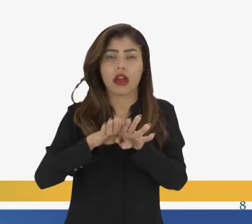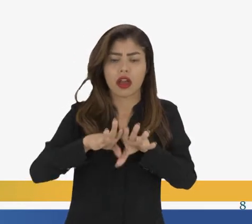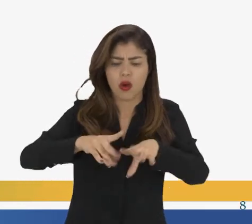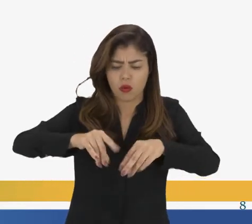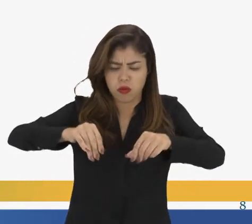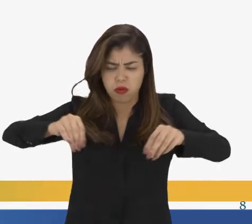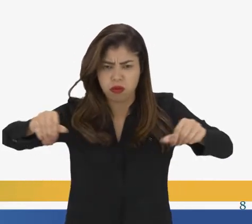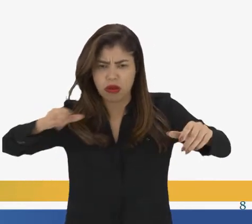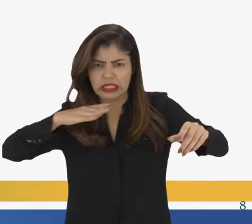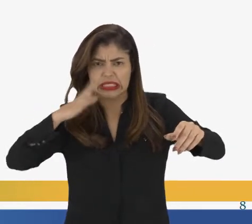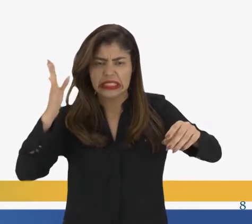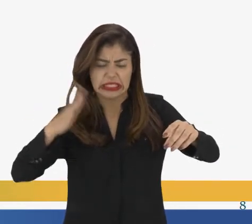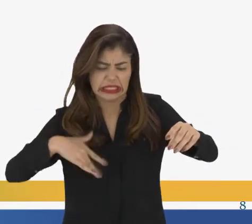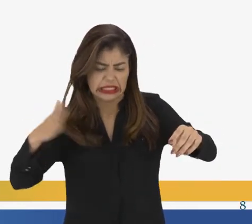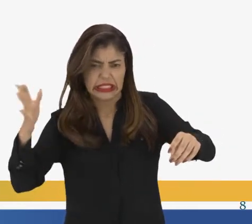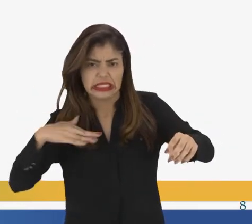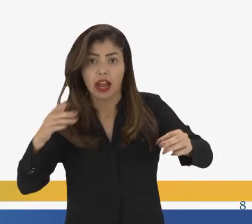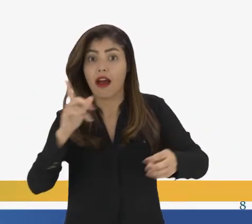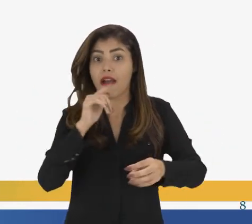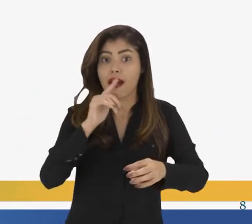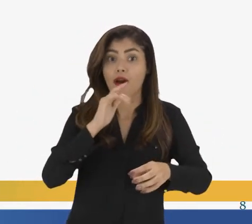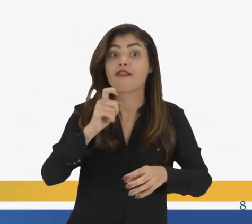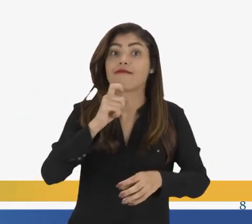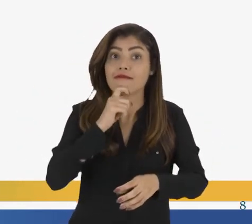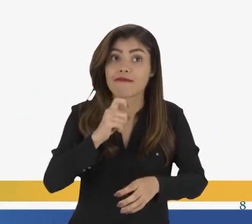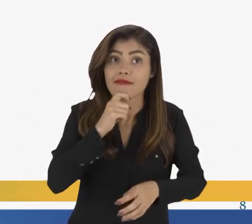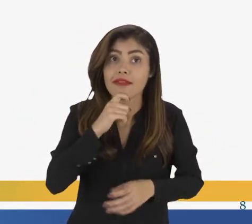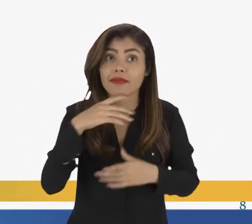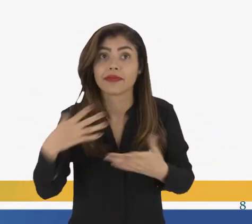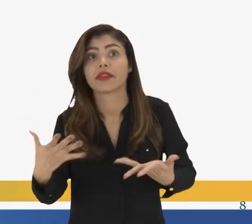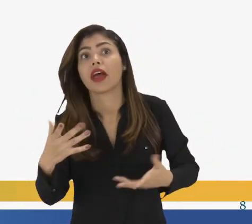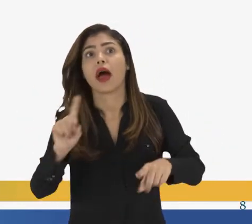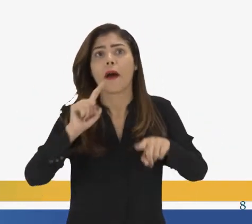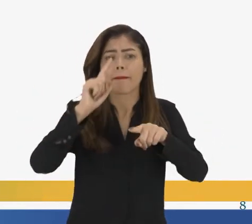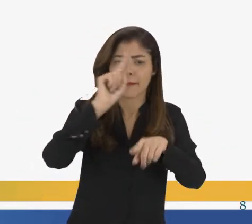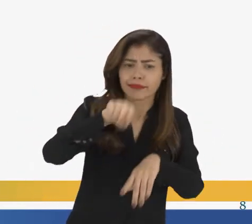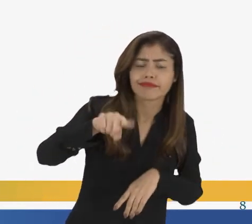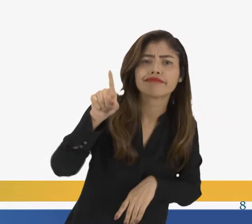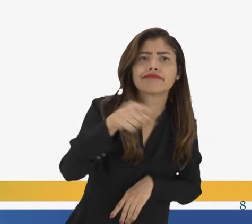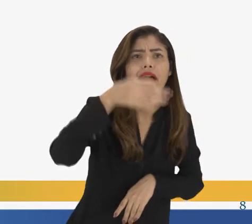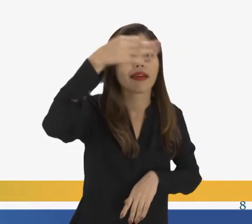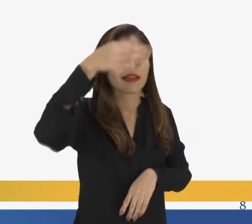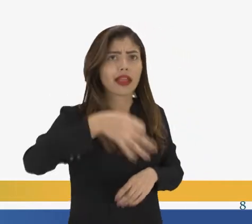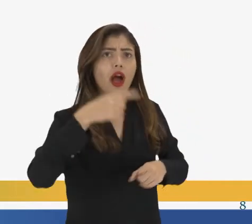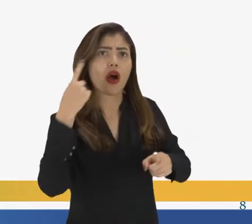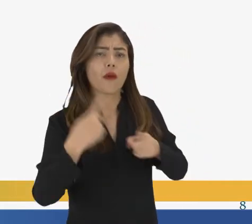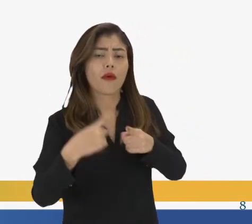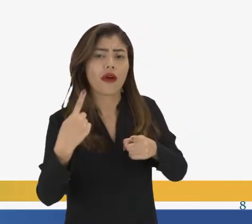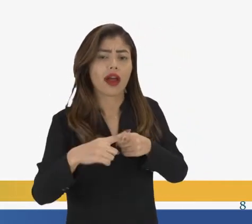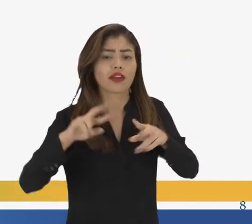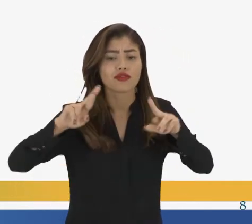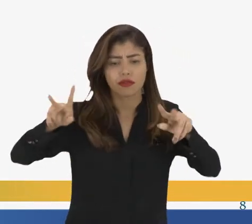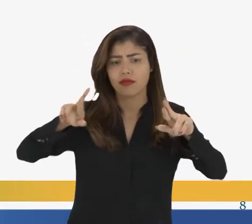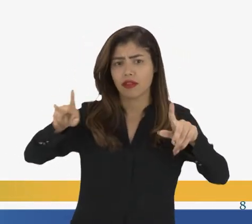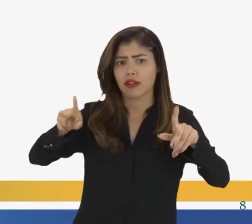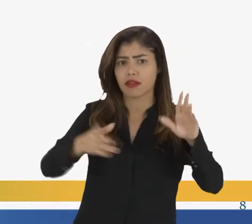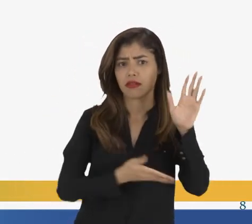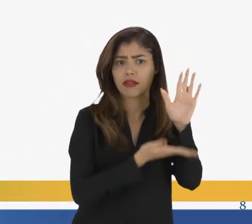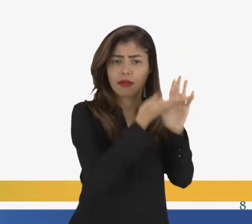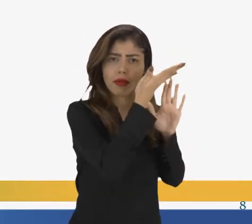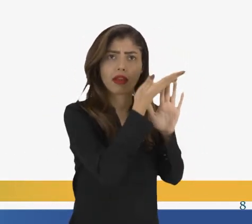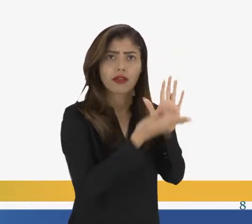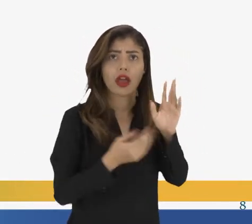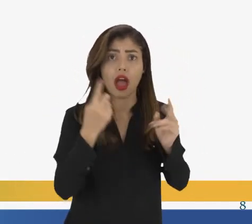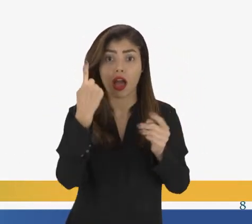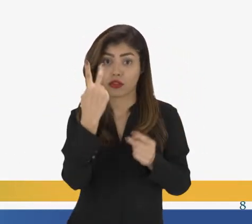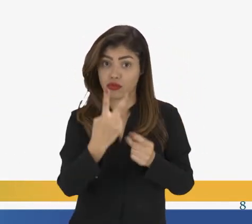estará bem quente, enquanto a água estará fria. Marque a alternativa que explica corretamente o motivo da diferença de temperatura